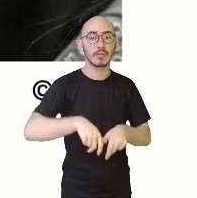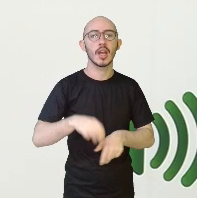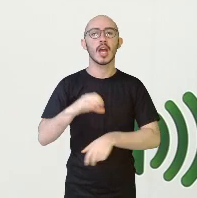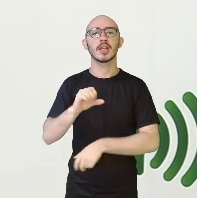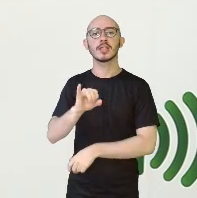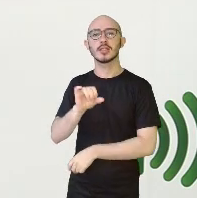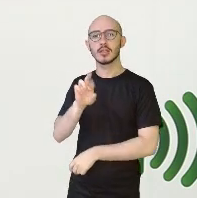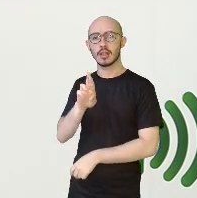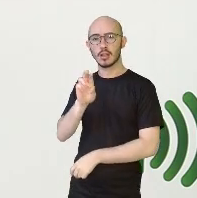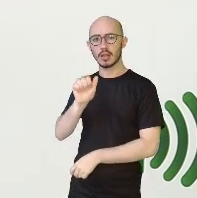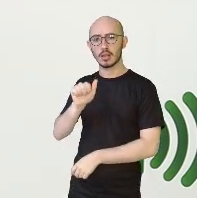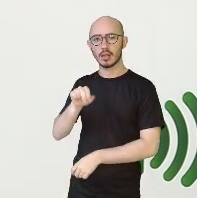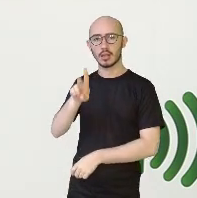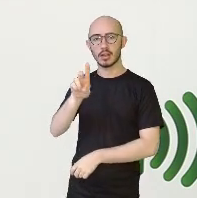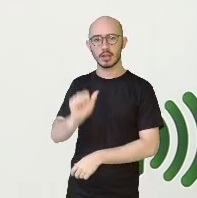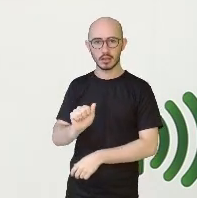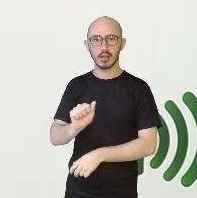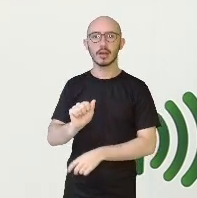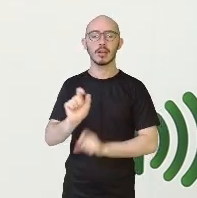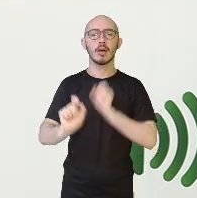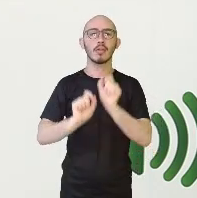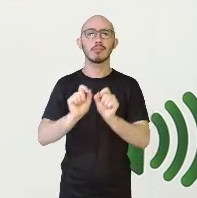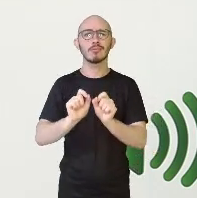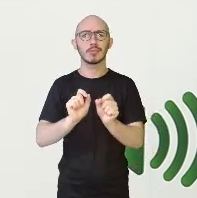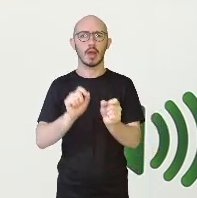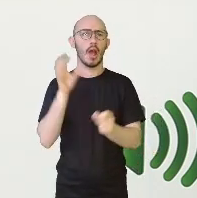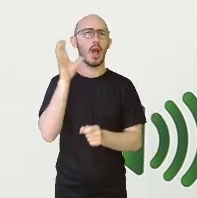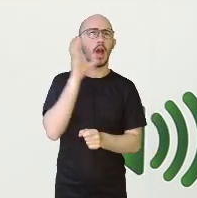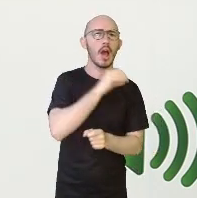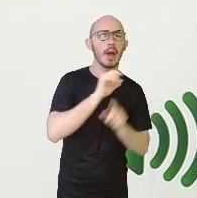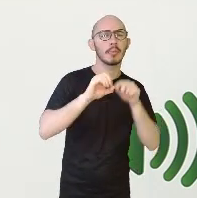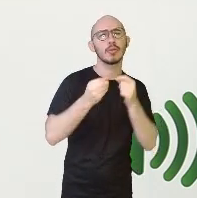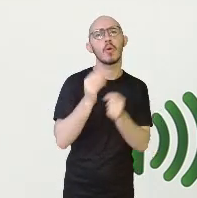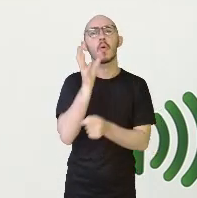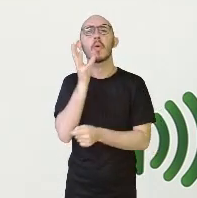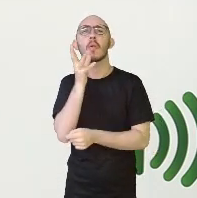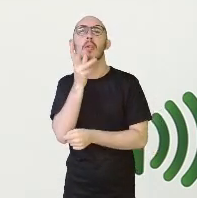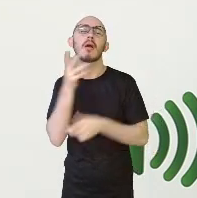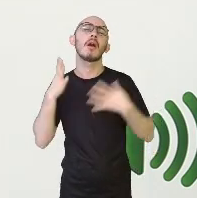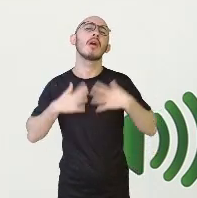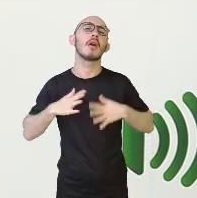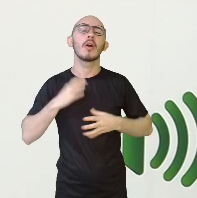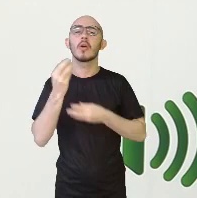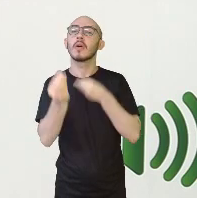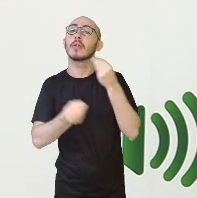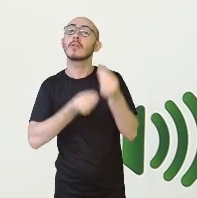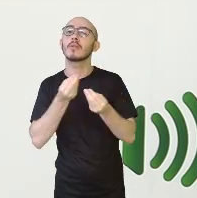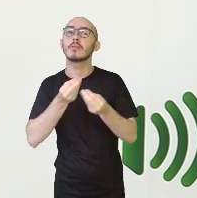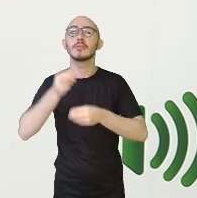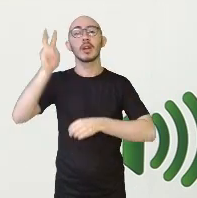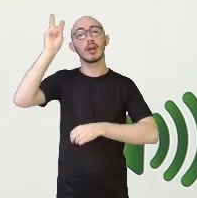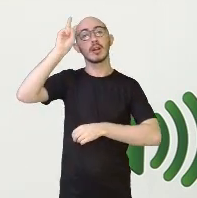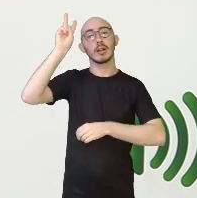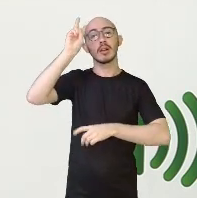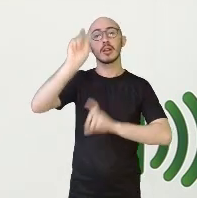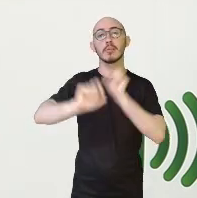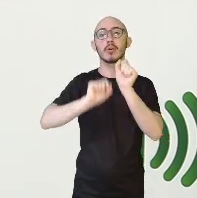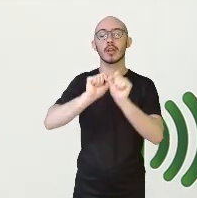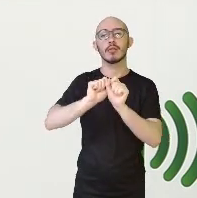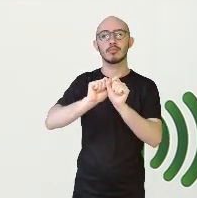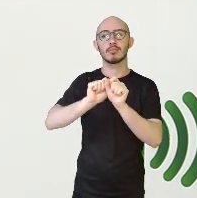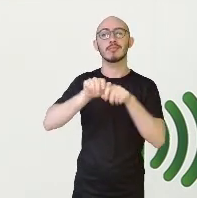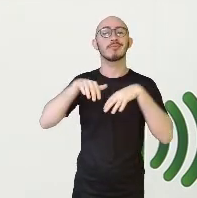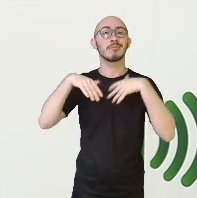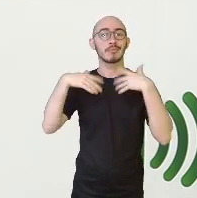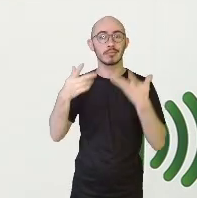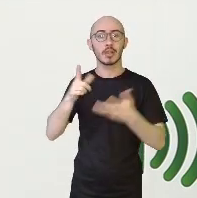mais acelerado, mais lento? Como é a ciranda? Lembra daquela famosa,